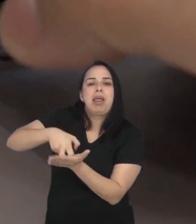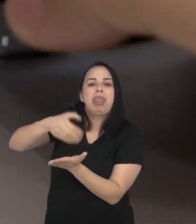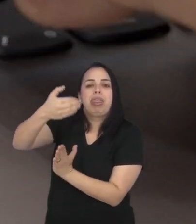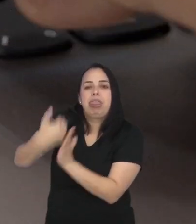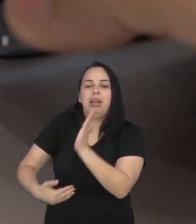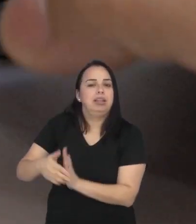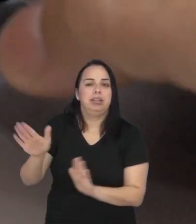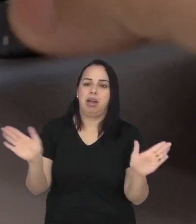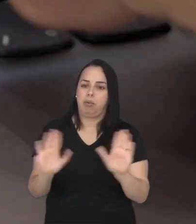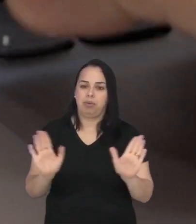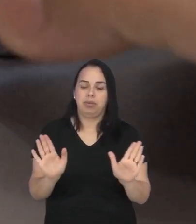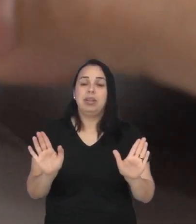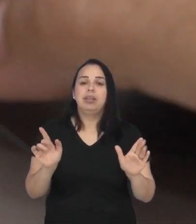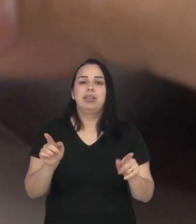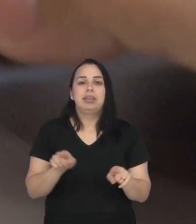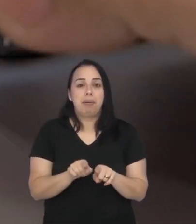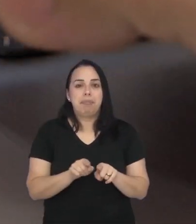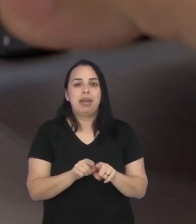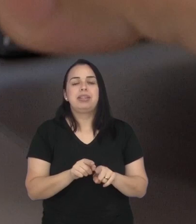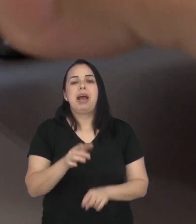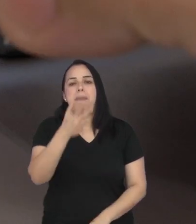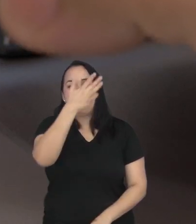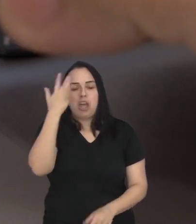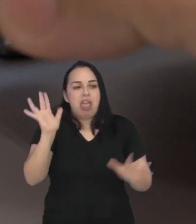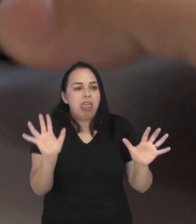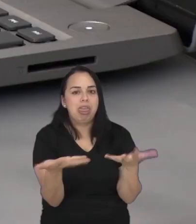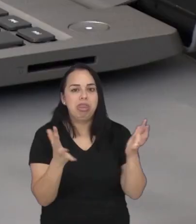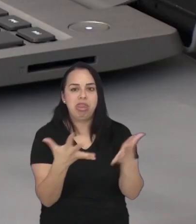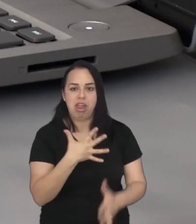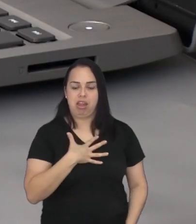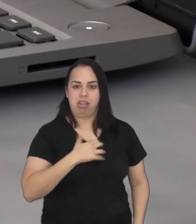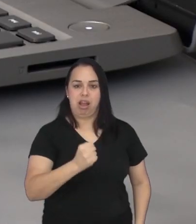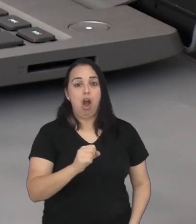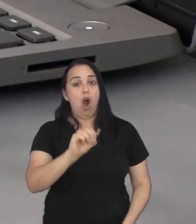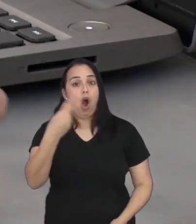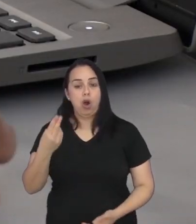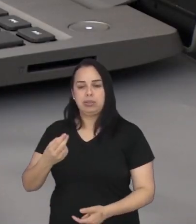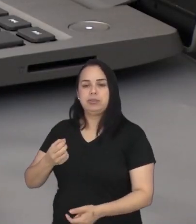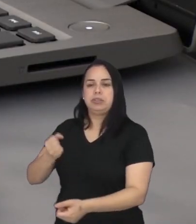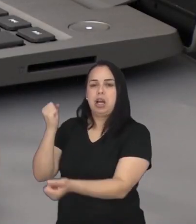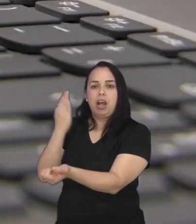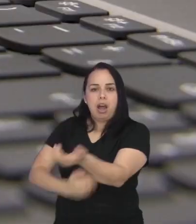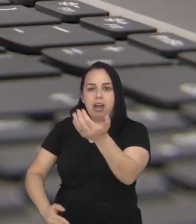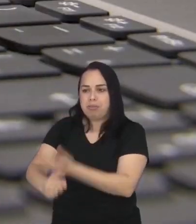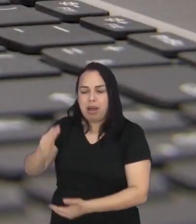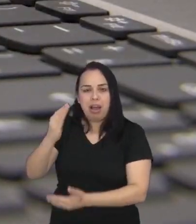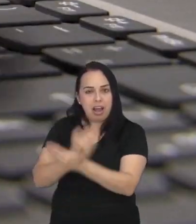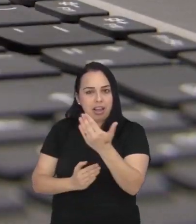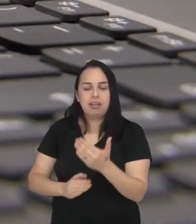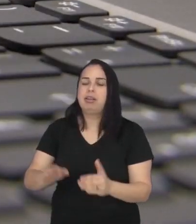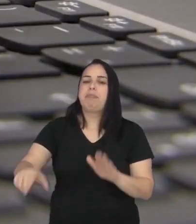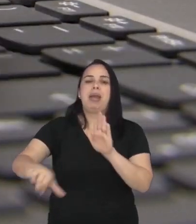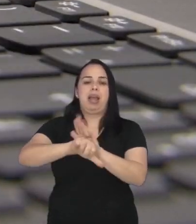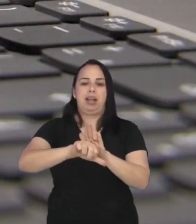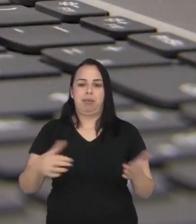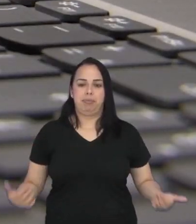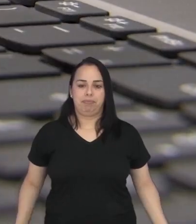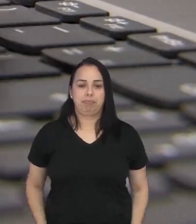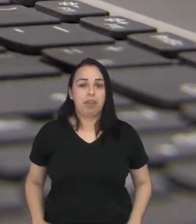o jejum, a oração e a esmola. Em termos de você falar assim, eu vou fazer um jejum